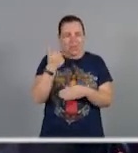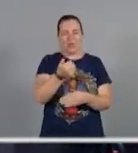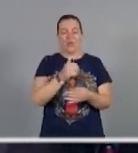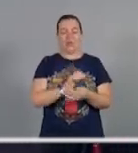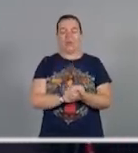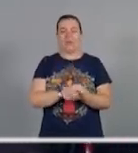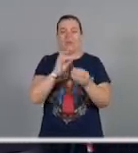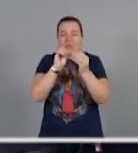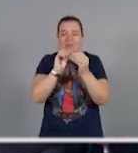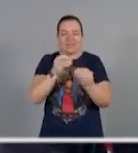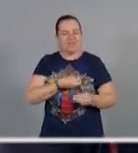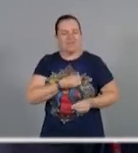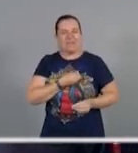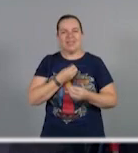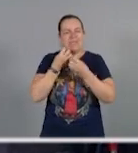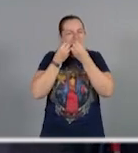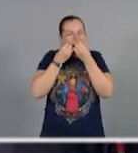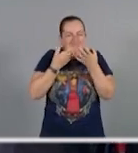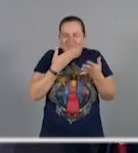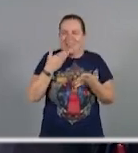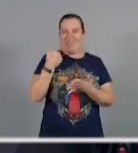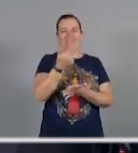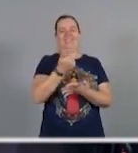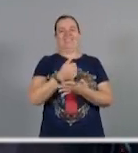Faz a vida valer a pena.